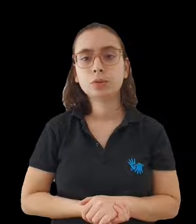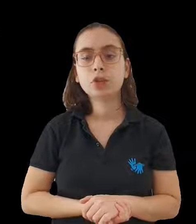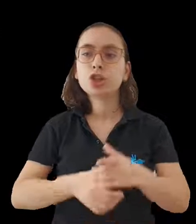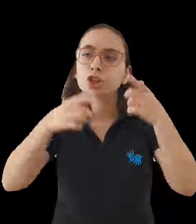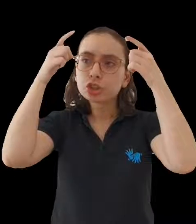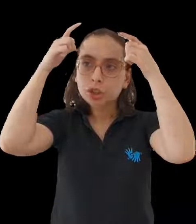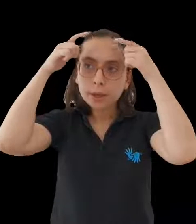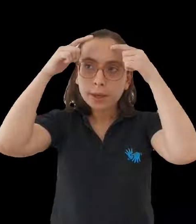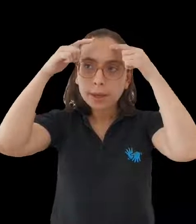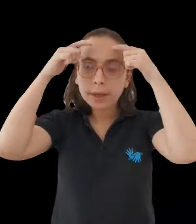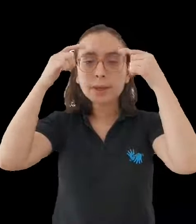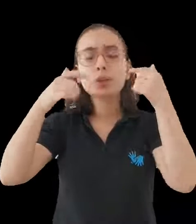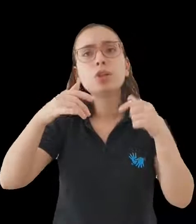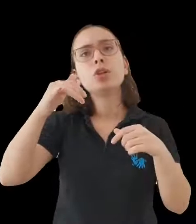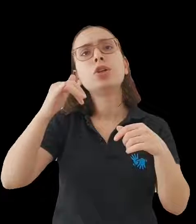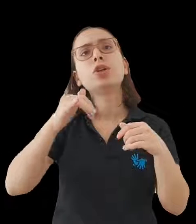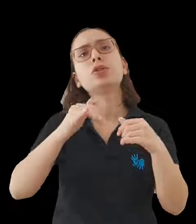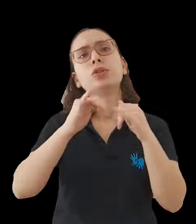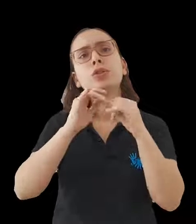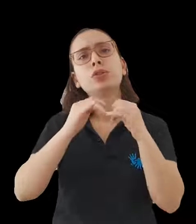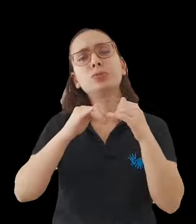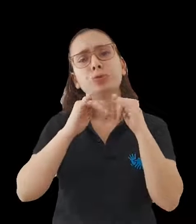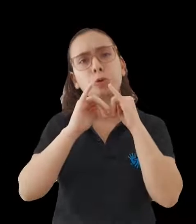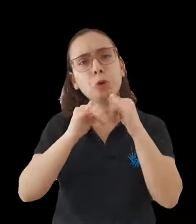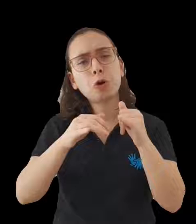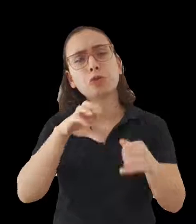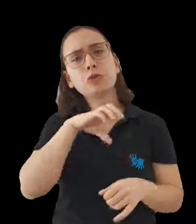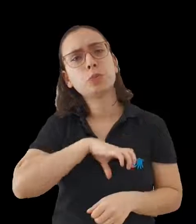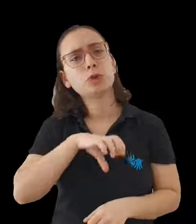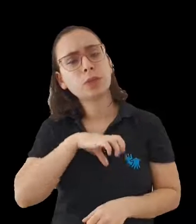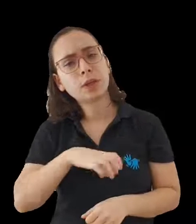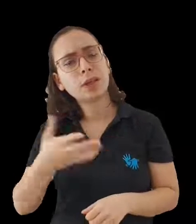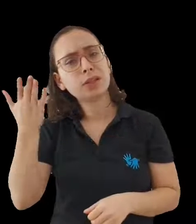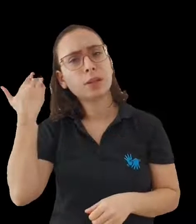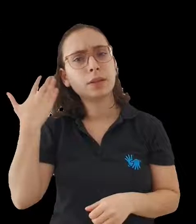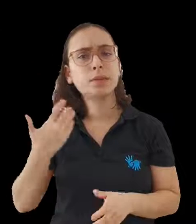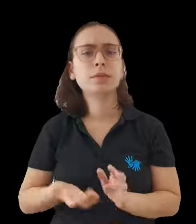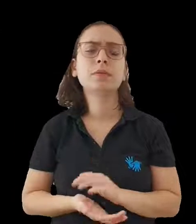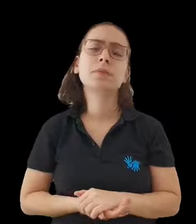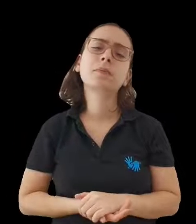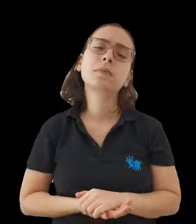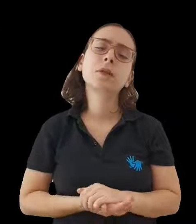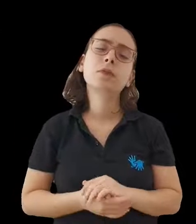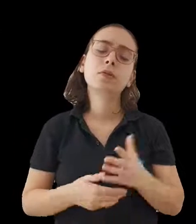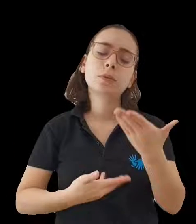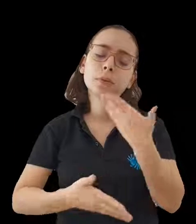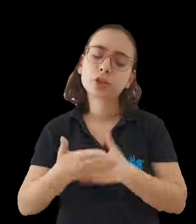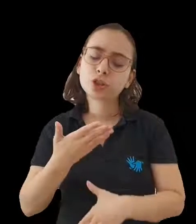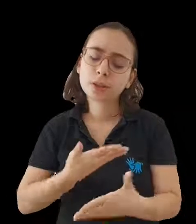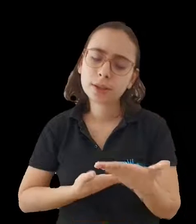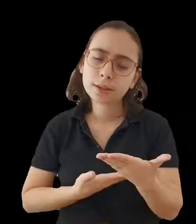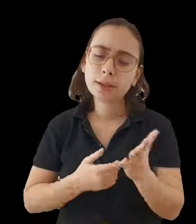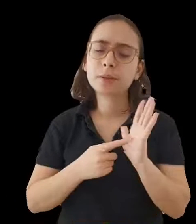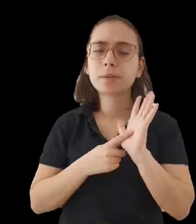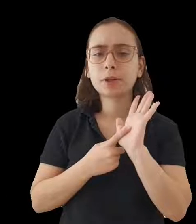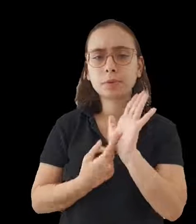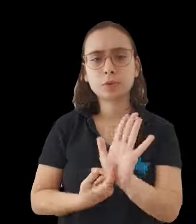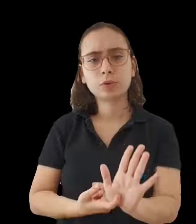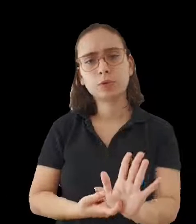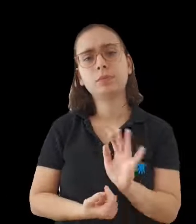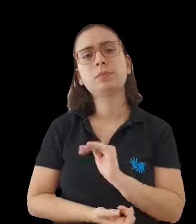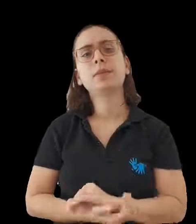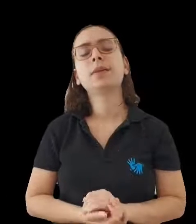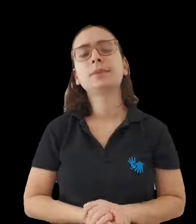que vieram lá da Europa, né? Então eu vou compartilhar a tela aqui rapidinho para mostrar. Cadê minha tela?